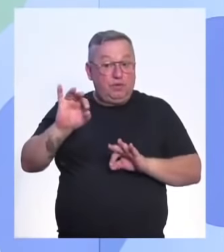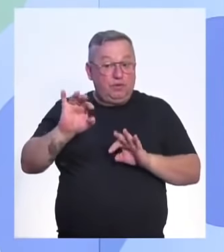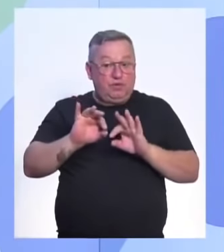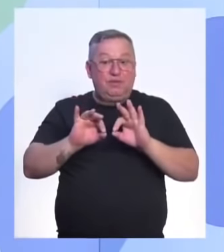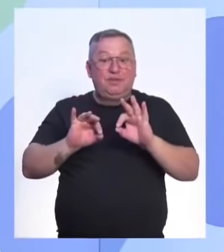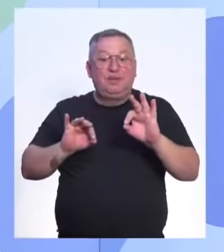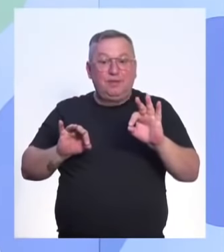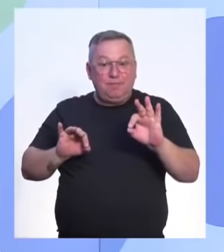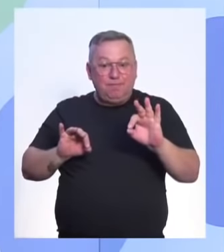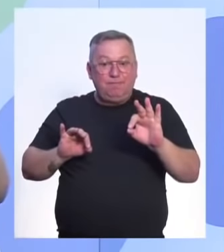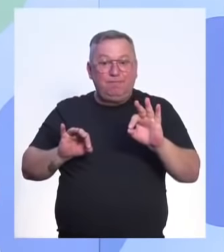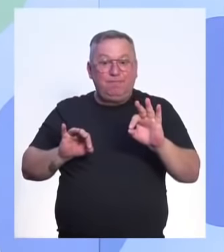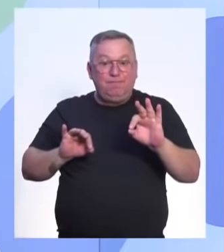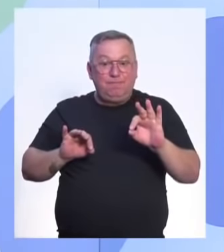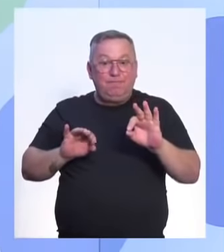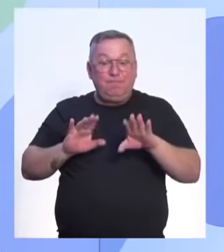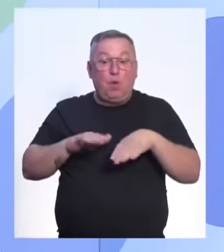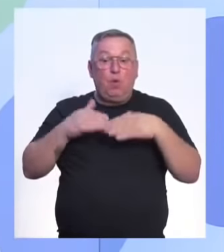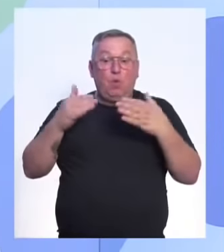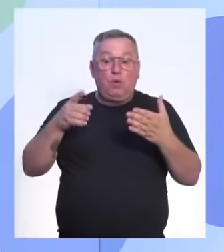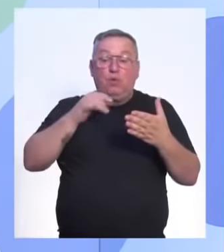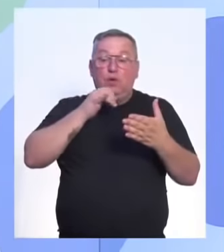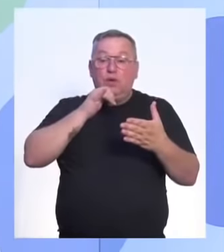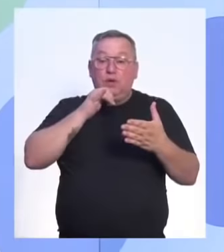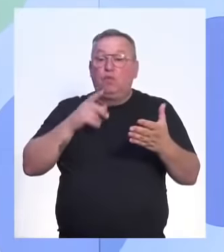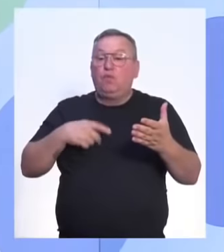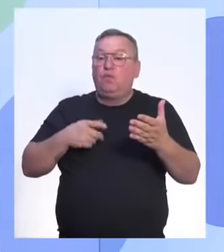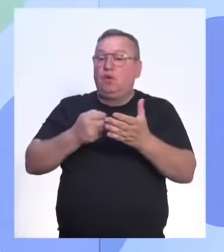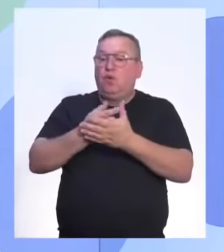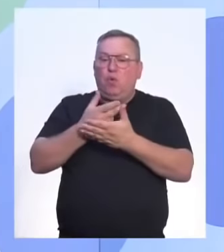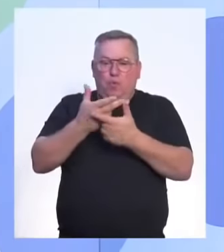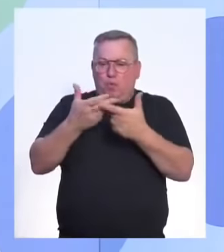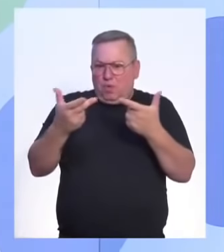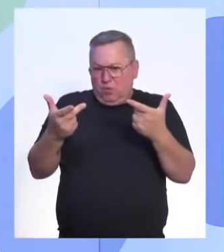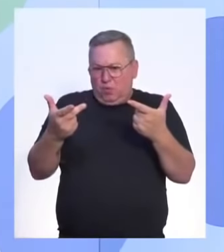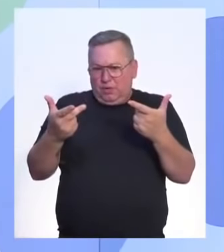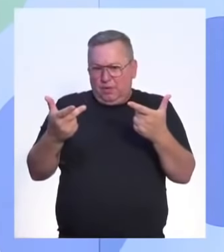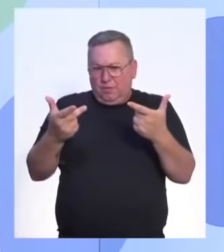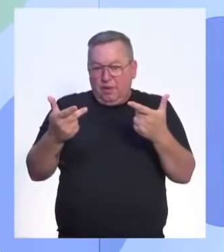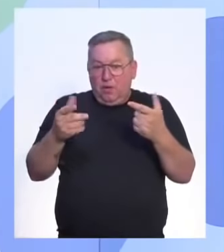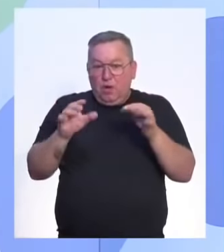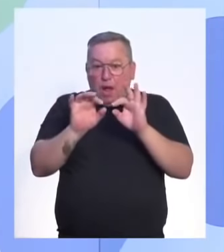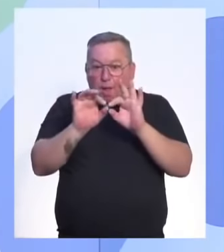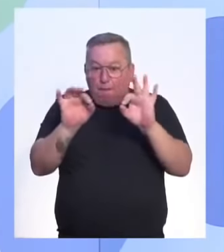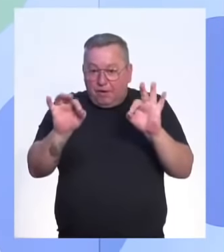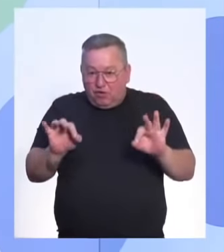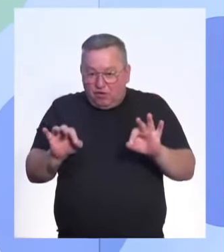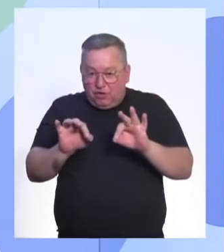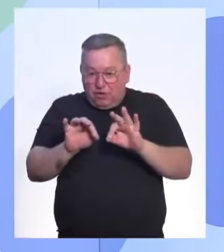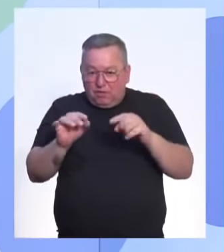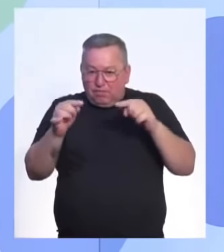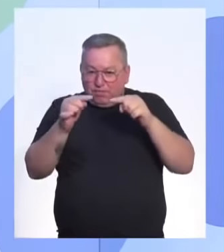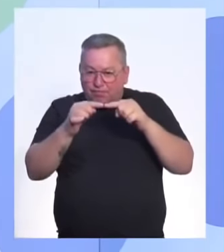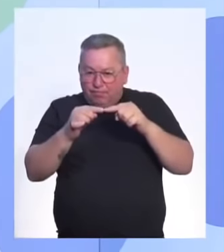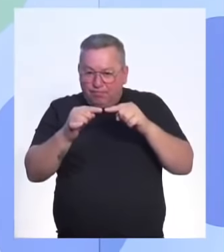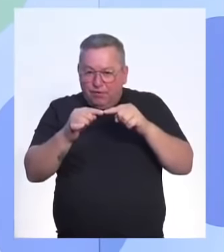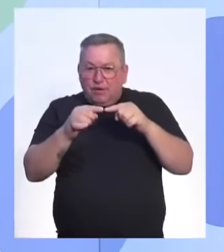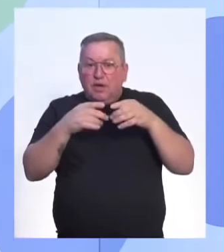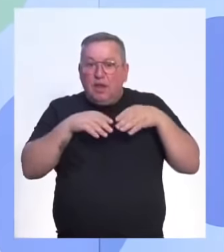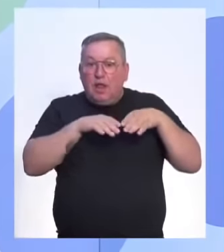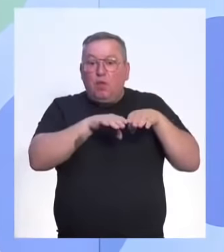Sistema Internacional de Medidas, então, quando você compra um determinado objeto, a medida que tem que estar lá tem que estar no